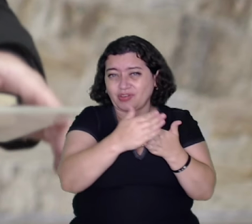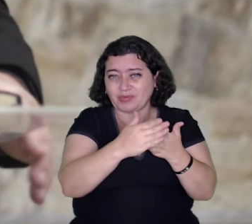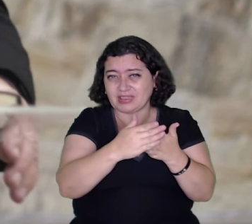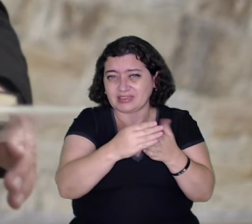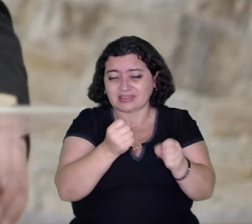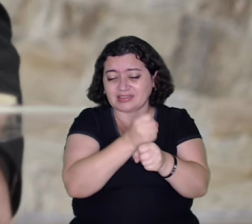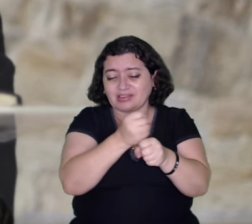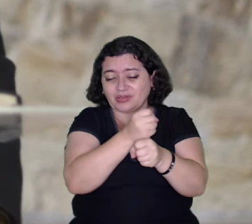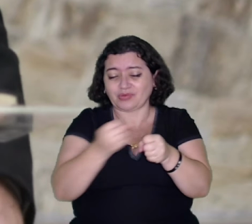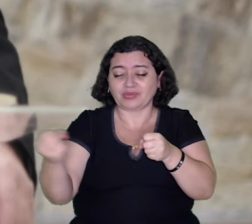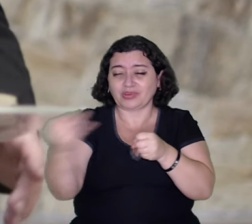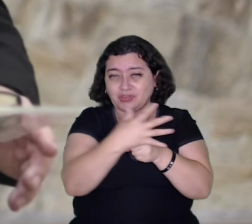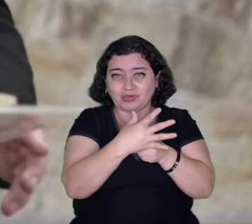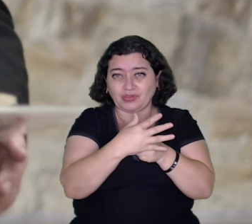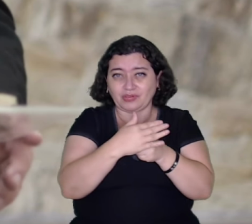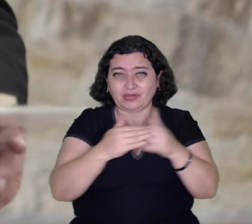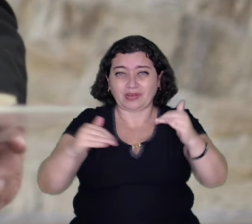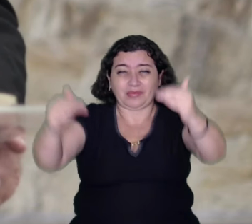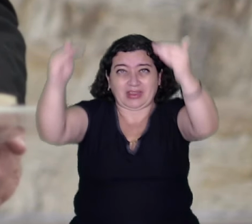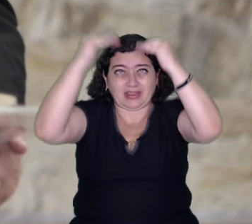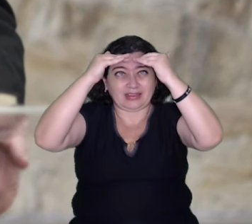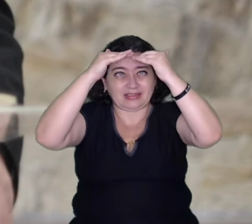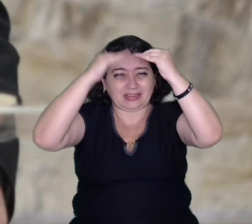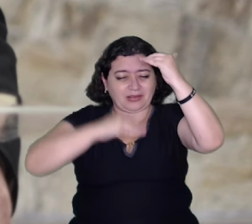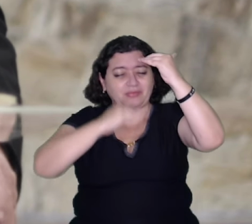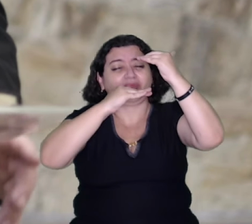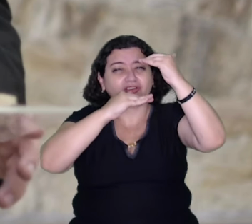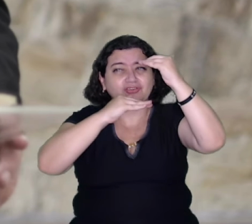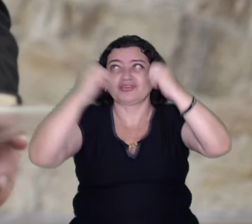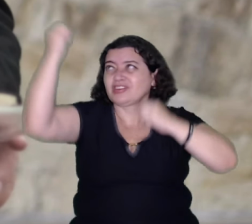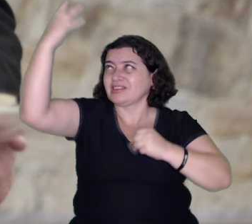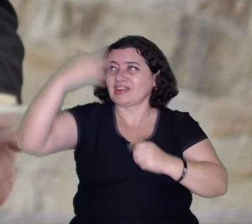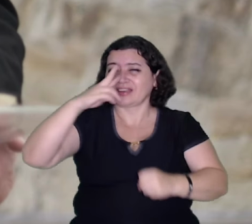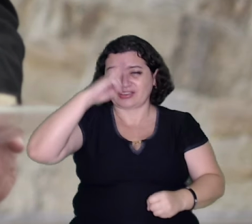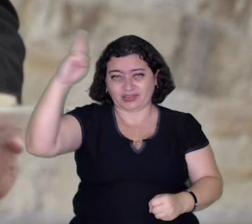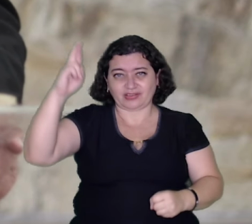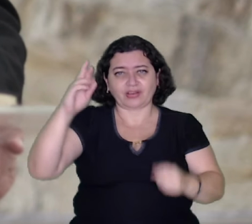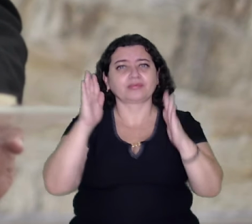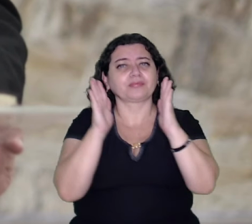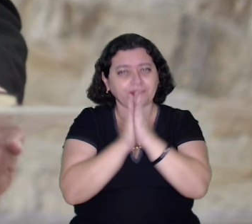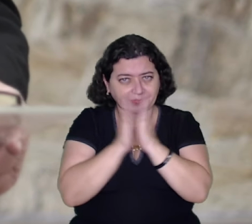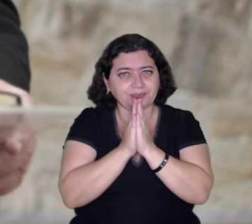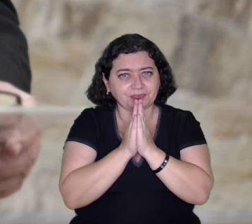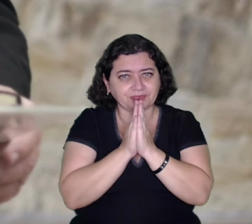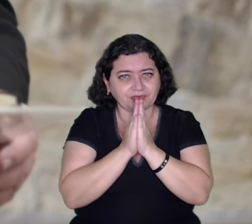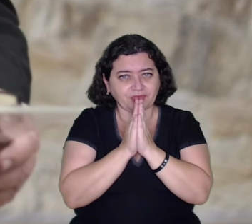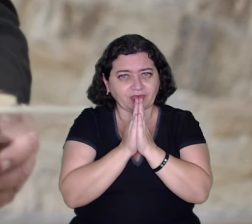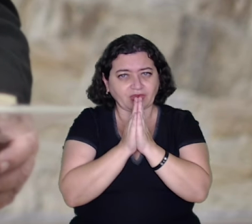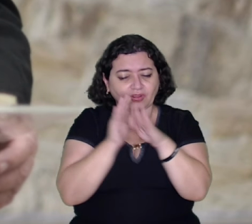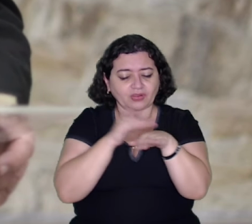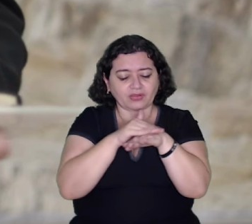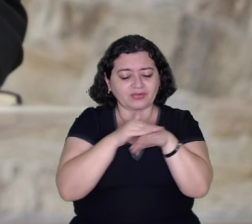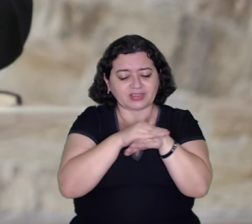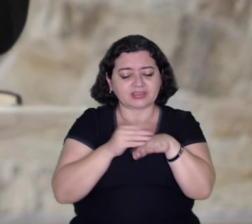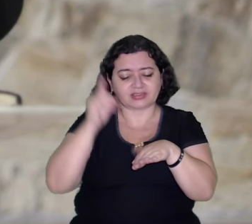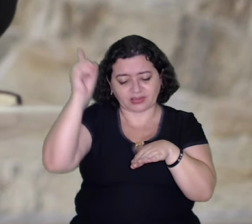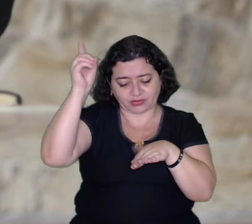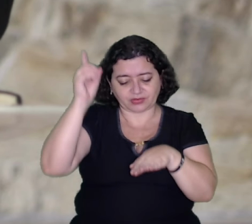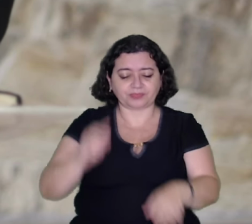ano, mas debaixo da graça do Senhor. Então eu gostaria que você fechasse seus olhos e nós vamos estar falando com Deus.